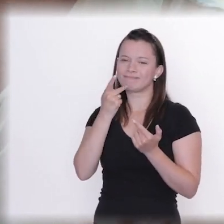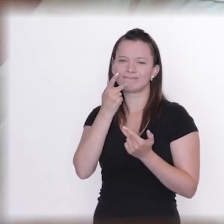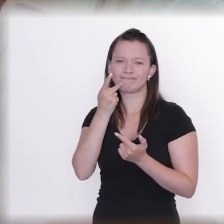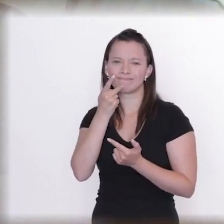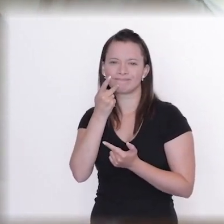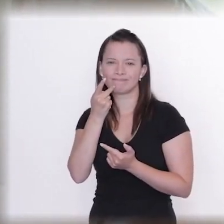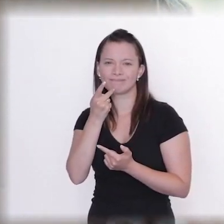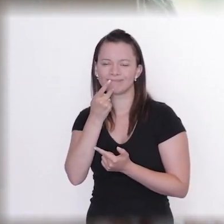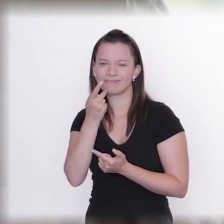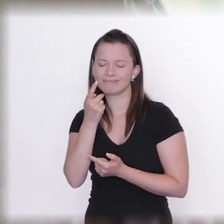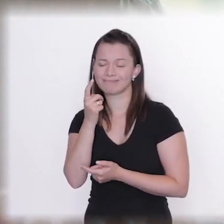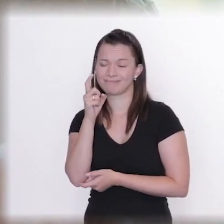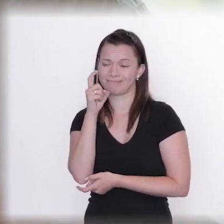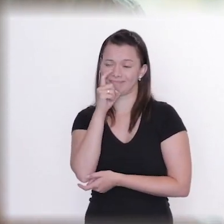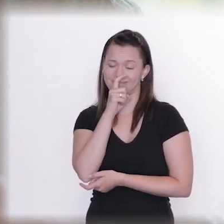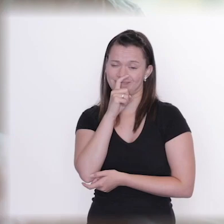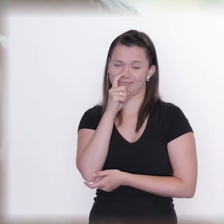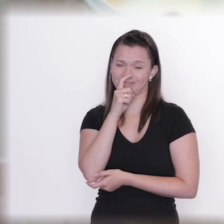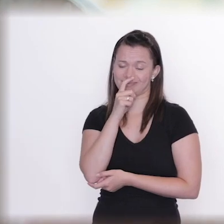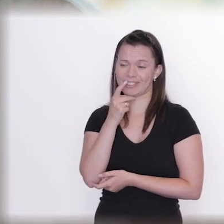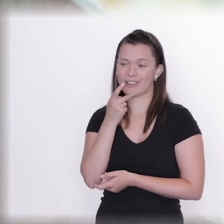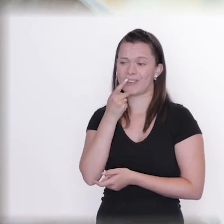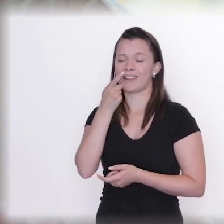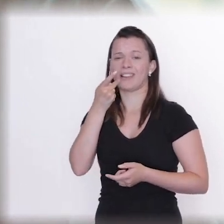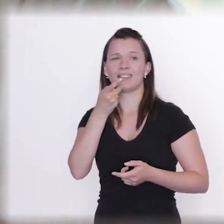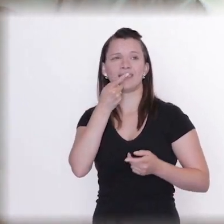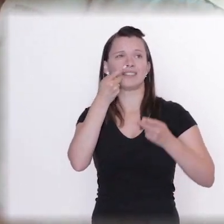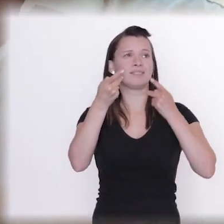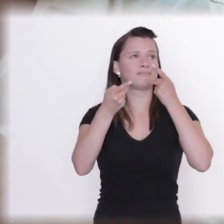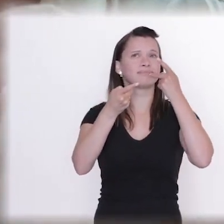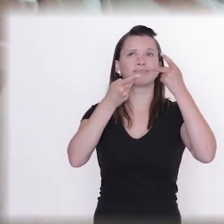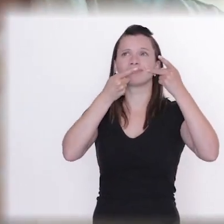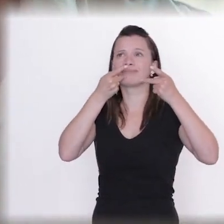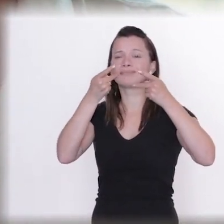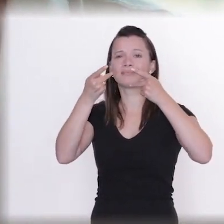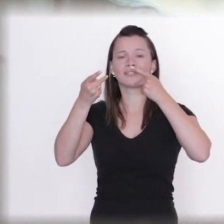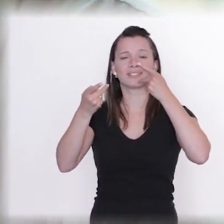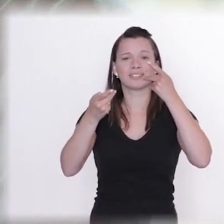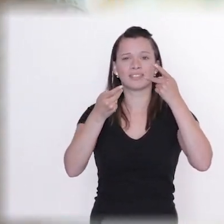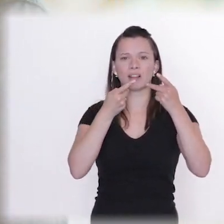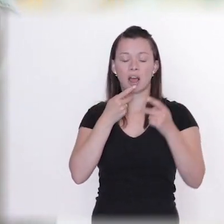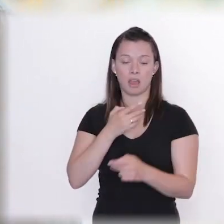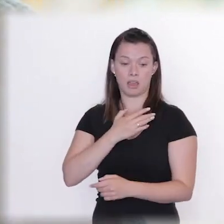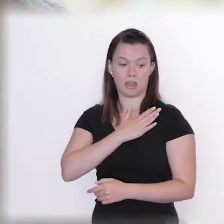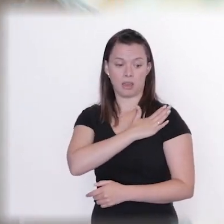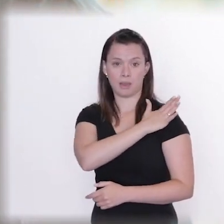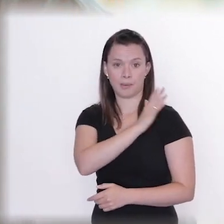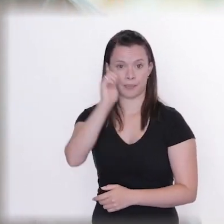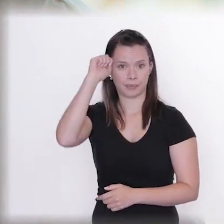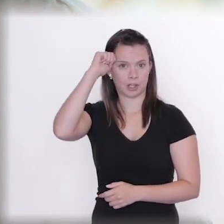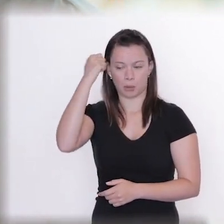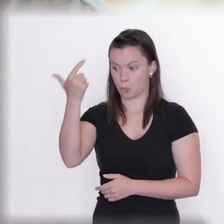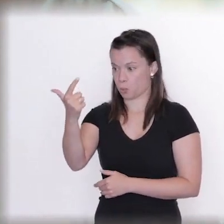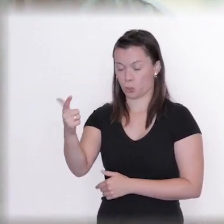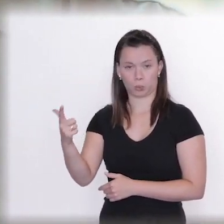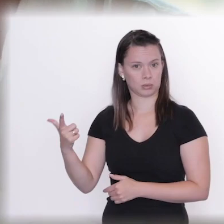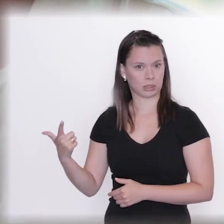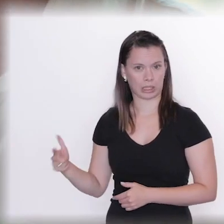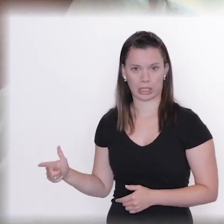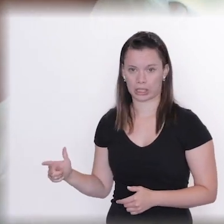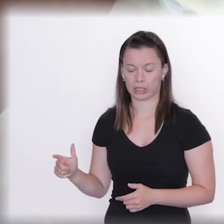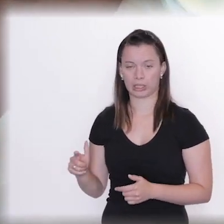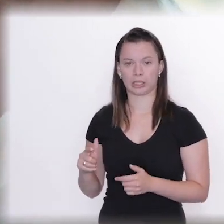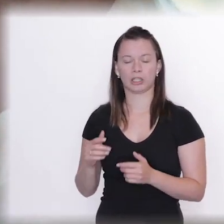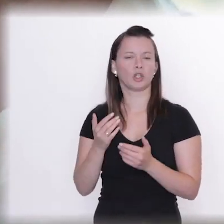um refritar de mito da democracia racial, que não tem mais racismo, que não tem mais classe social, que tudo é fragmento, ou